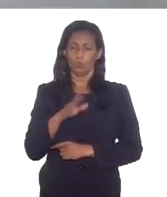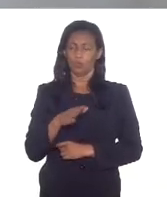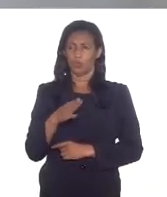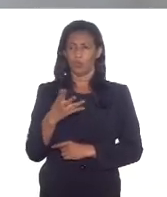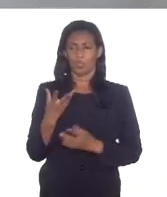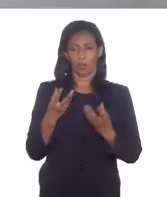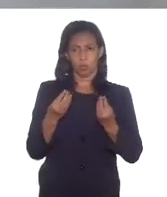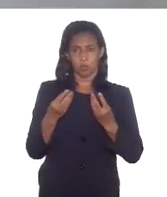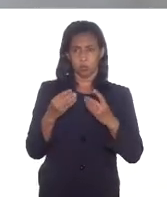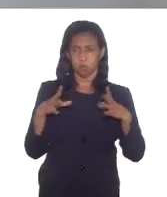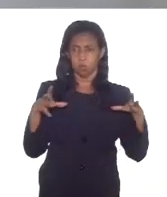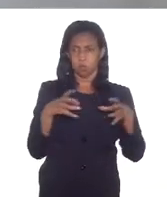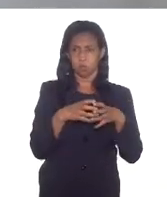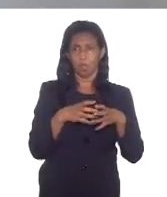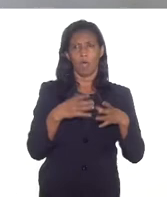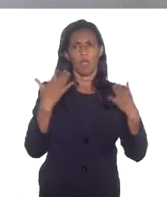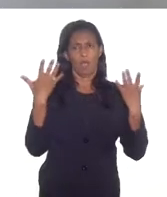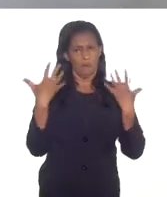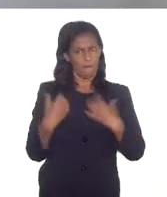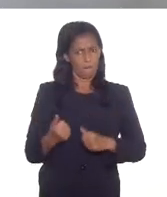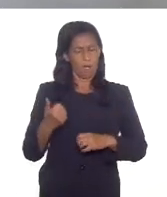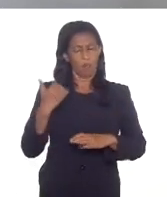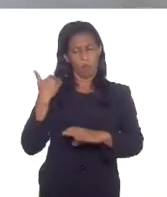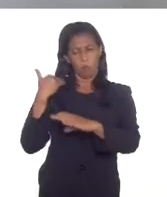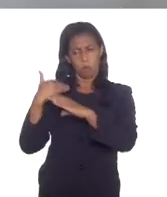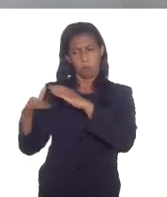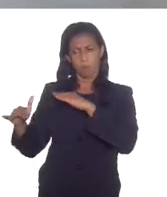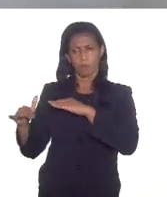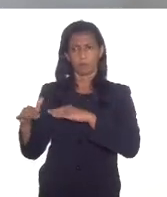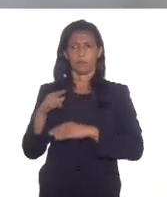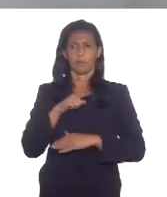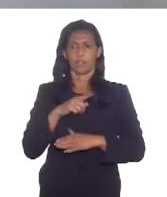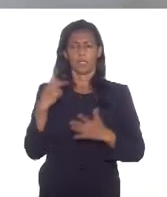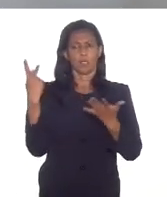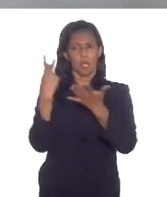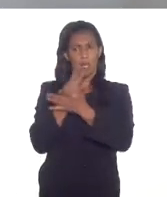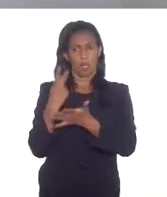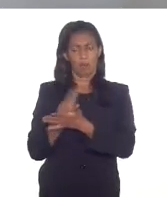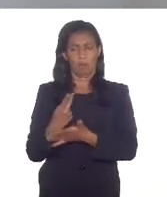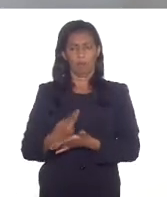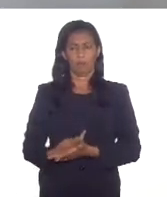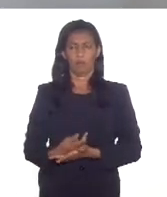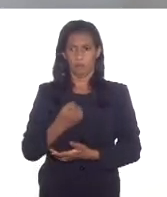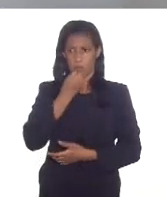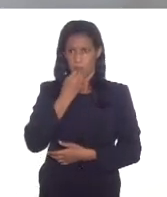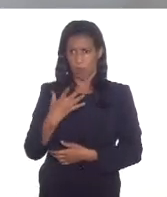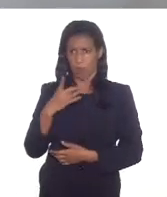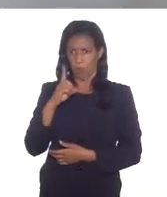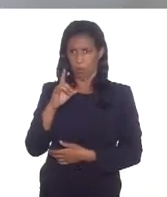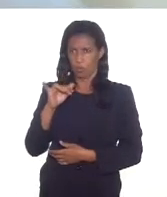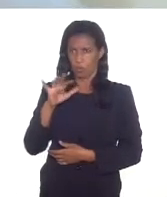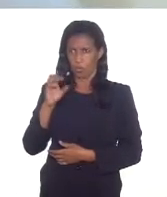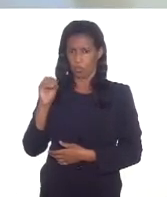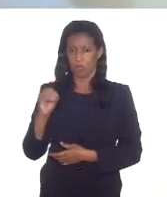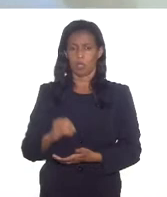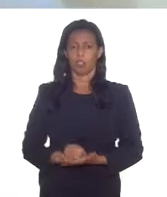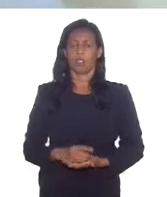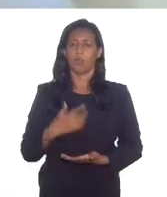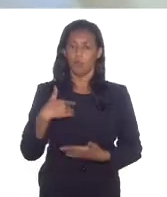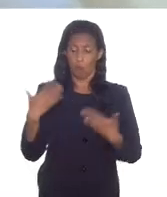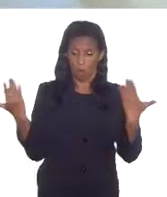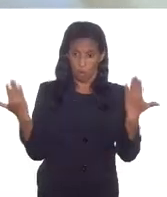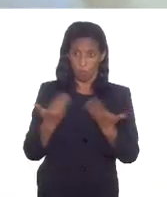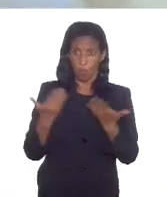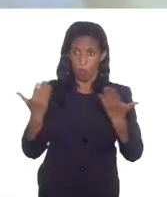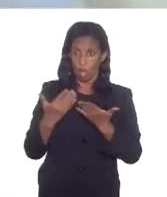acho que é uma oportunidade, vamos notificar a ANAC dessas ocorrências. Tá bom, Dionísio? Vou proceder a isso